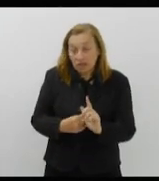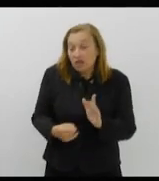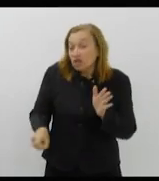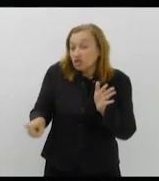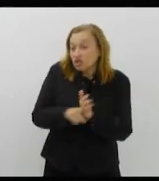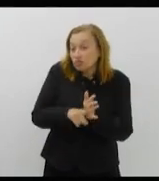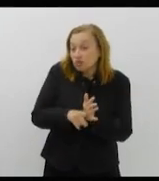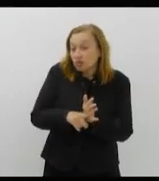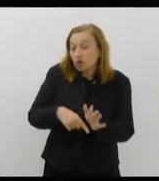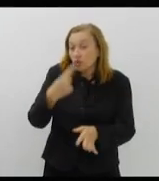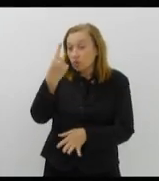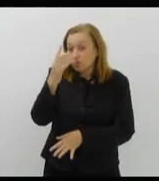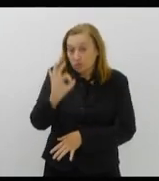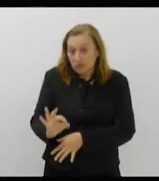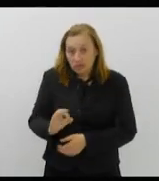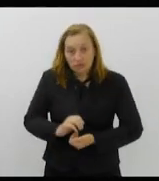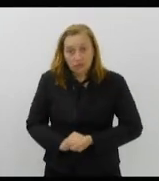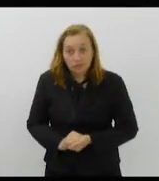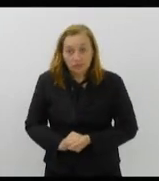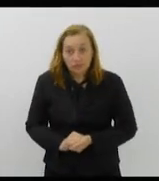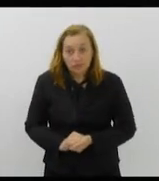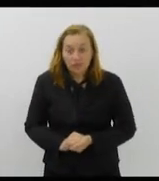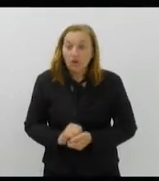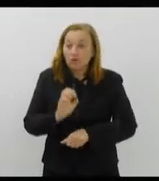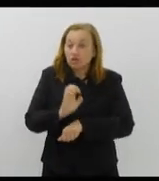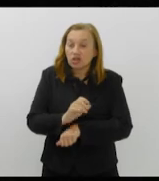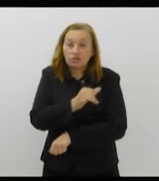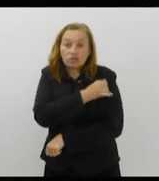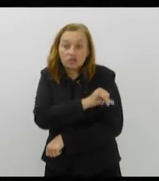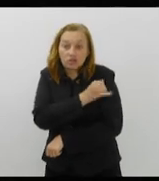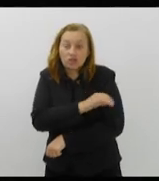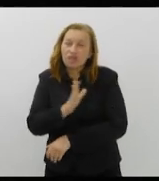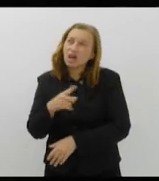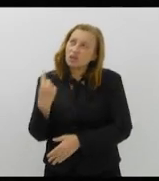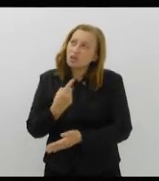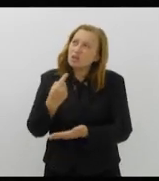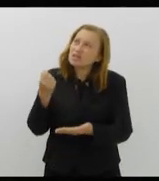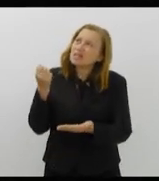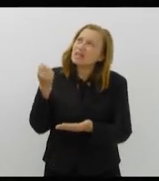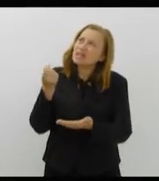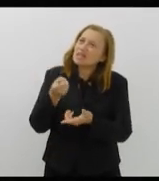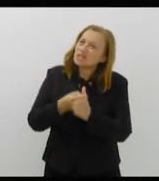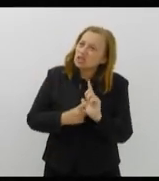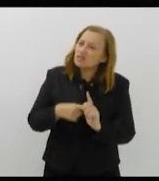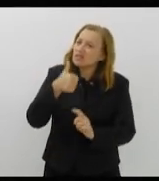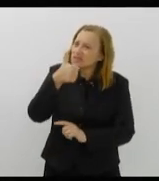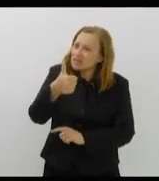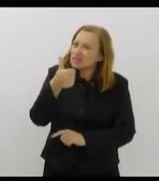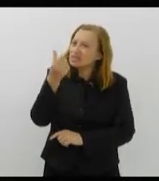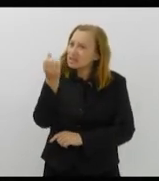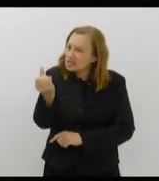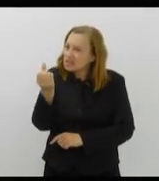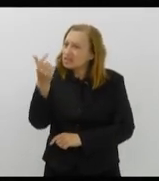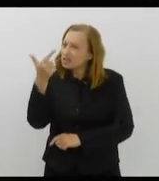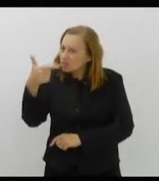ponto percentual pro estado do Rio de Janeiro a nossa dívida de 162